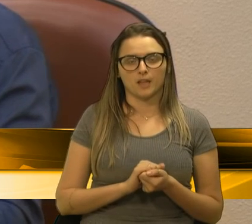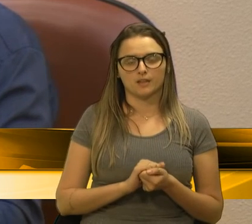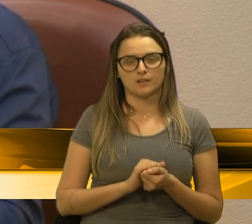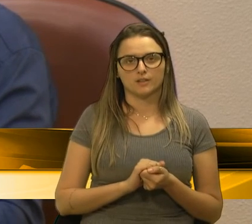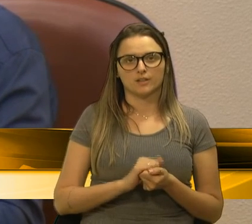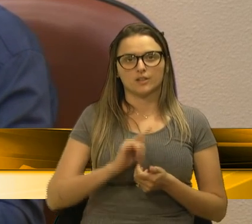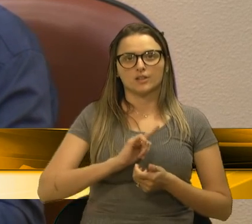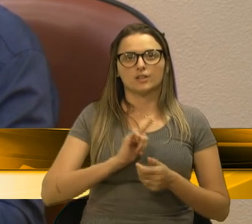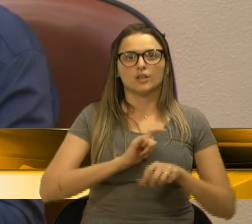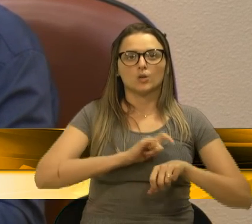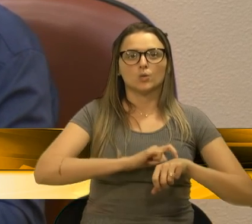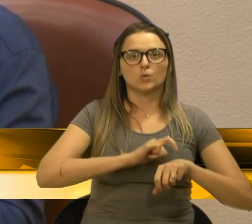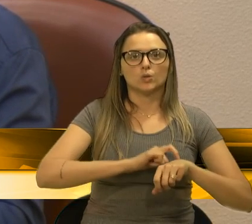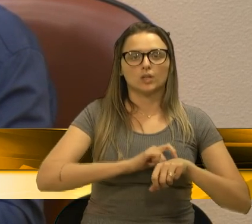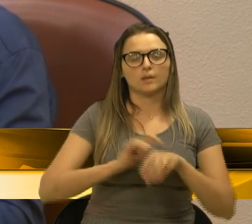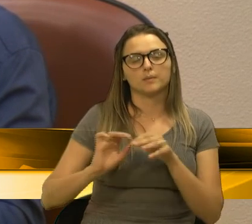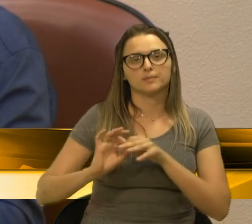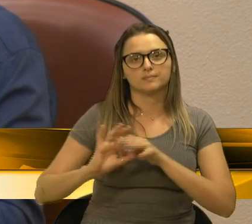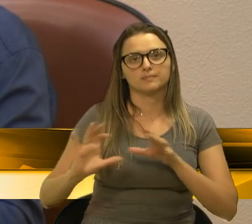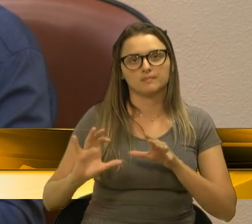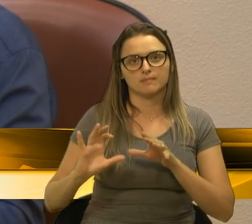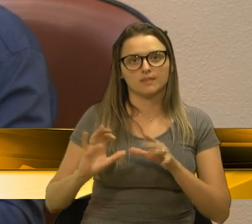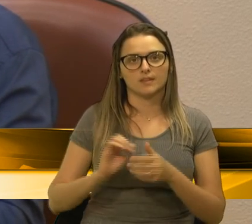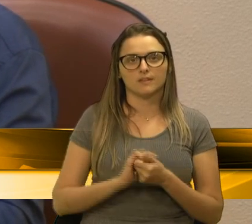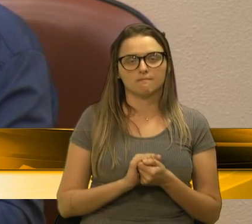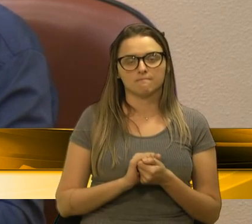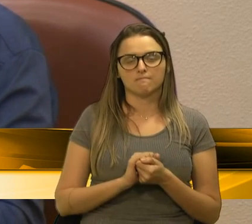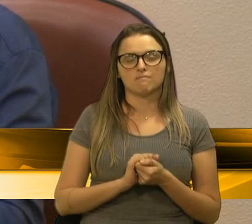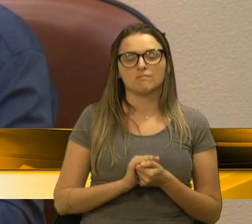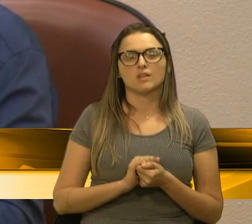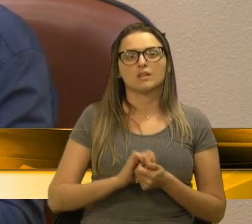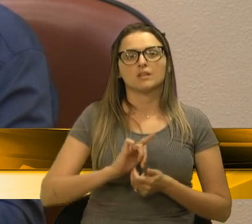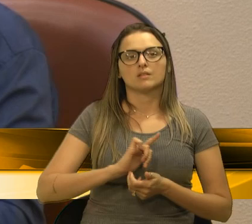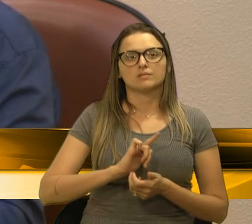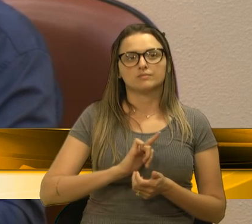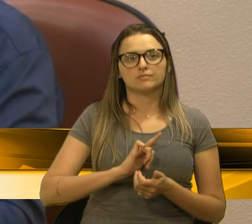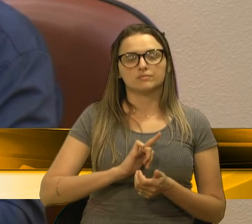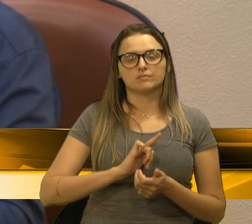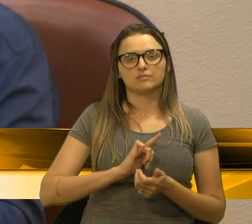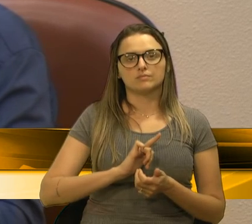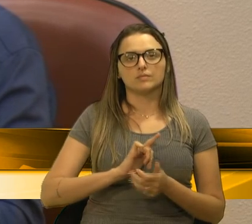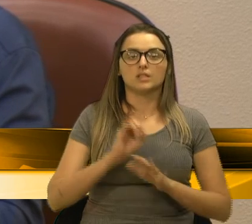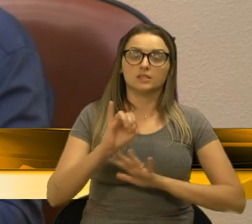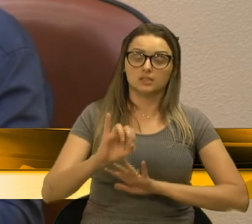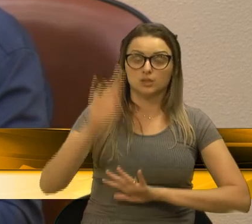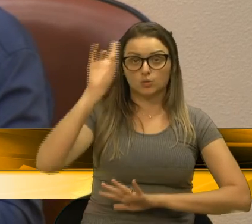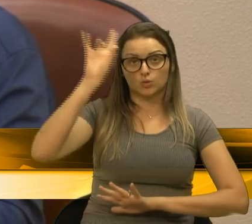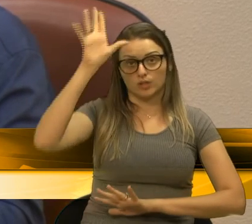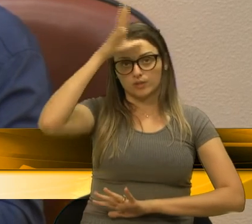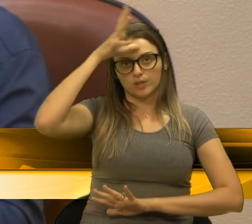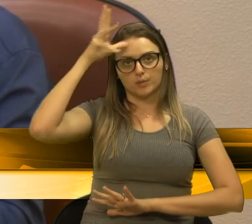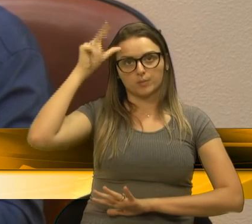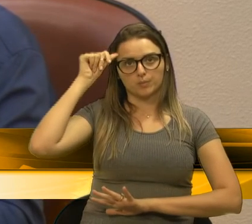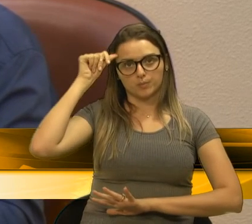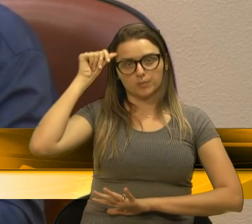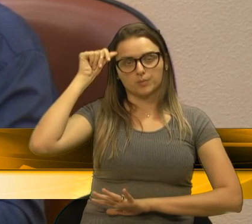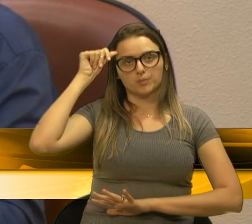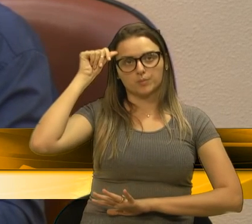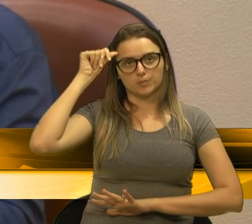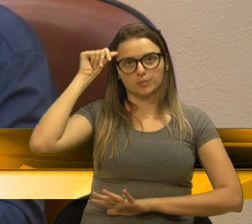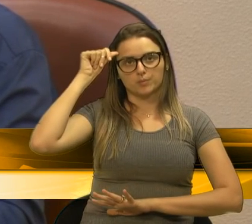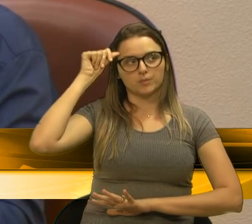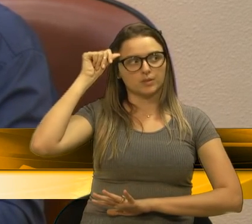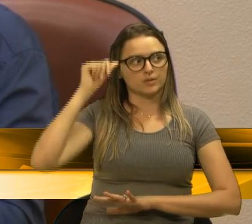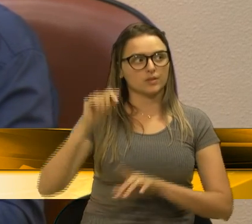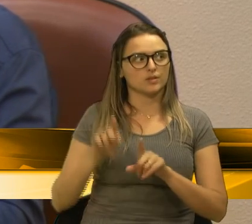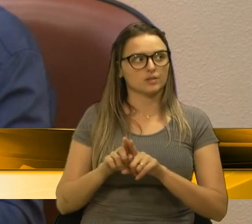Então, a parte pode abrir mão dele. Ela deve ser comunicada, mas ela não é obrigada a comparecer. Então, se o senhor prefeito não quis comparecer, só fica